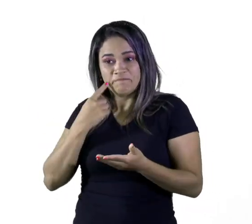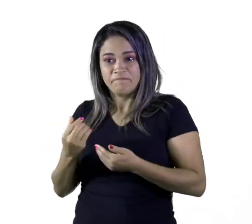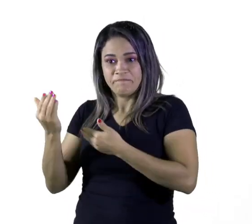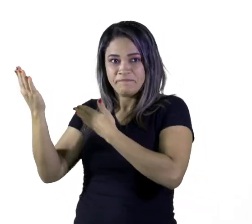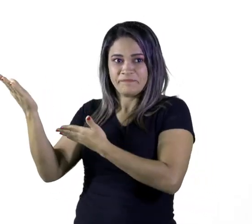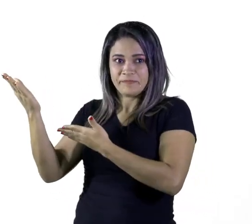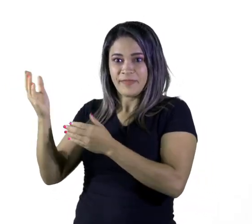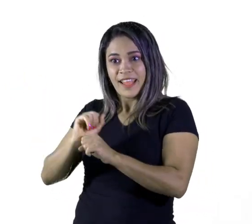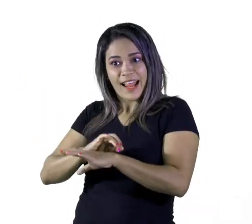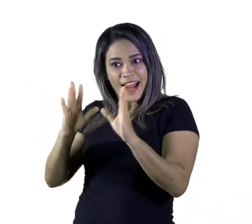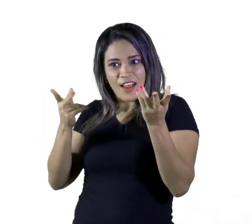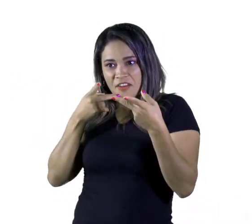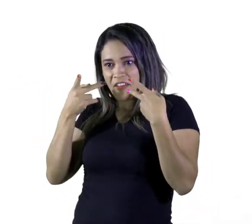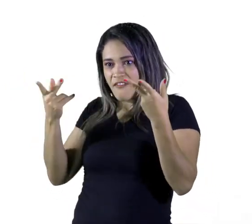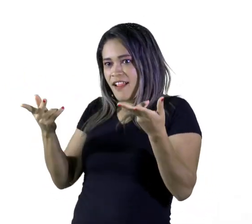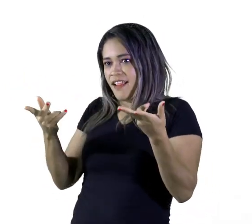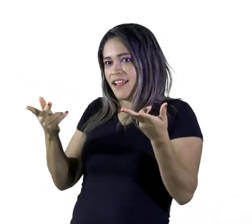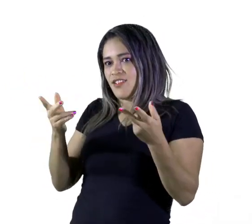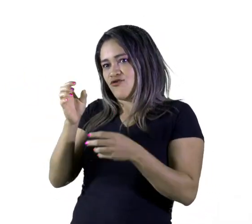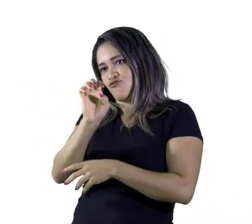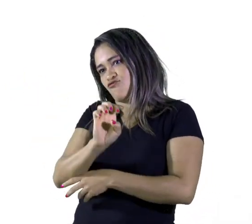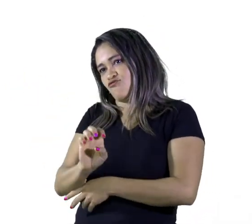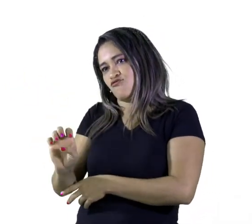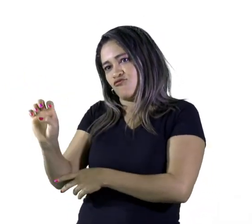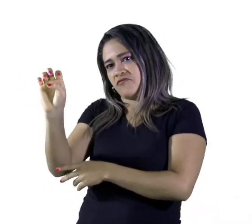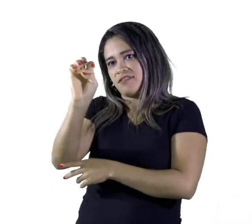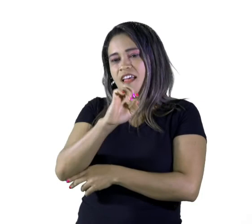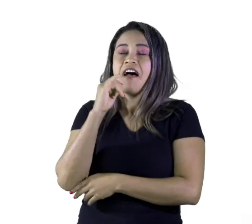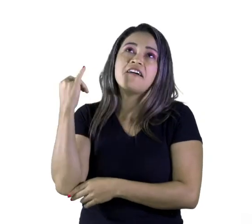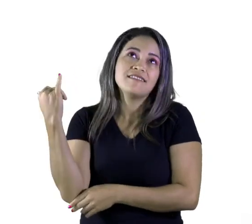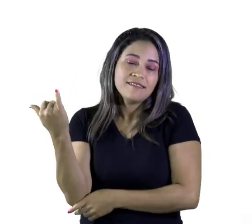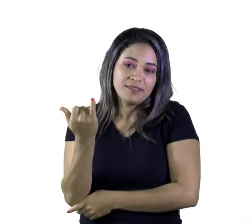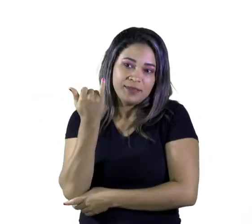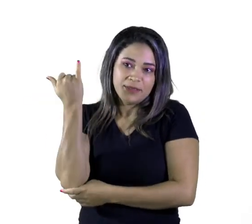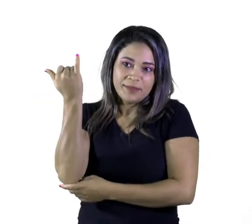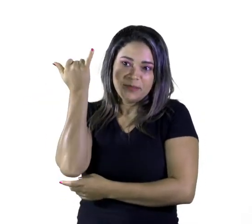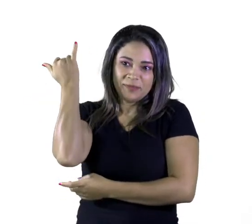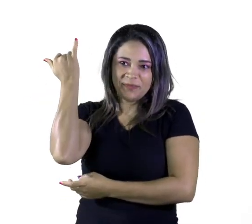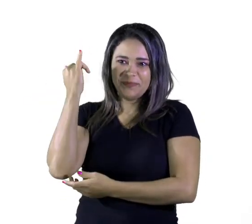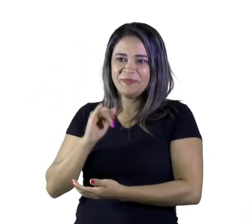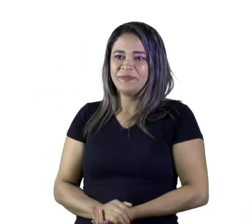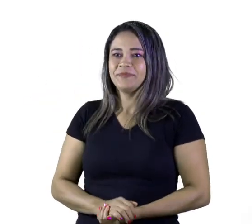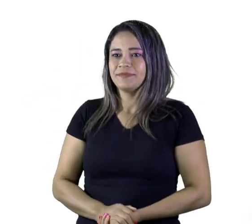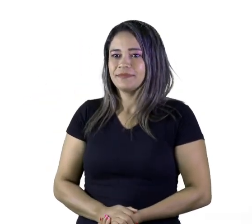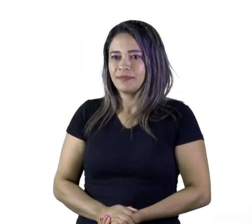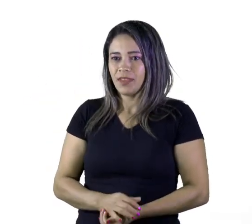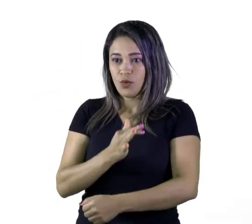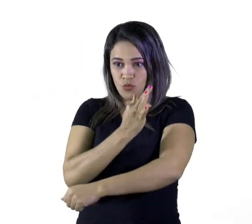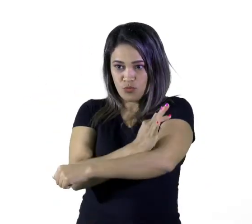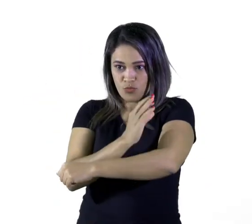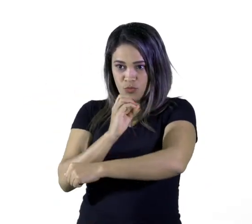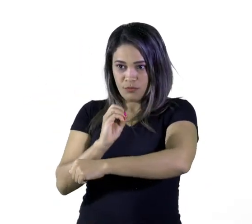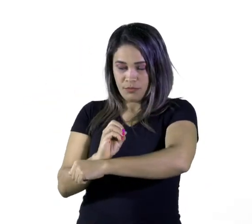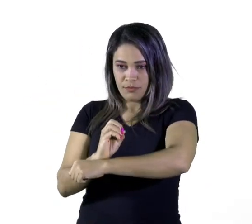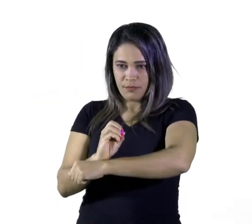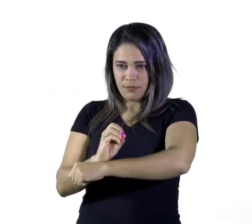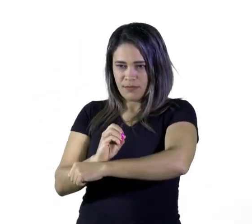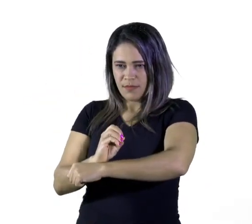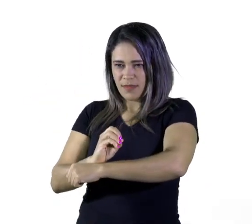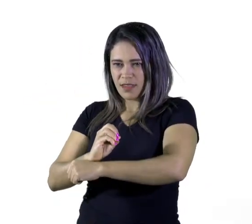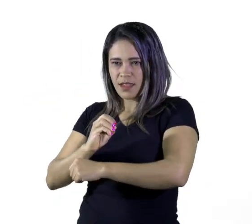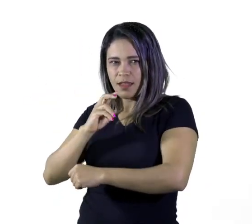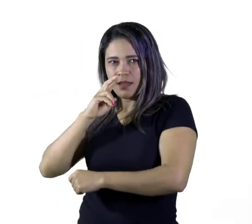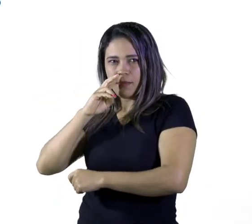não ia deixar de falar do nosso estado, que é muito importante. O Tocantins tem batido recorde